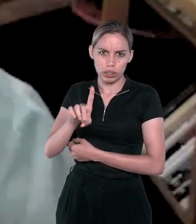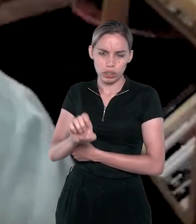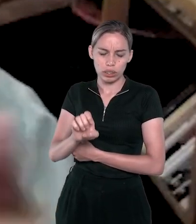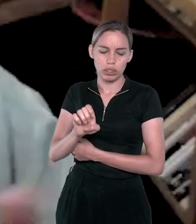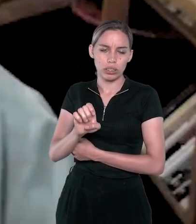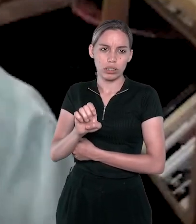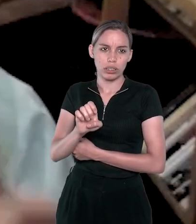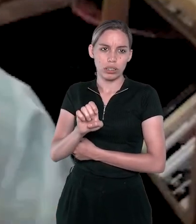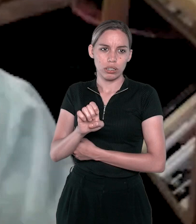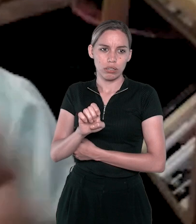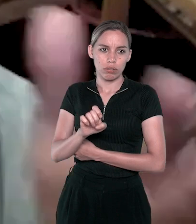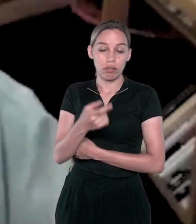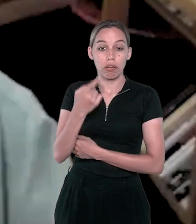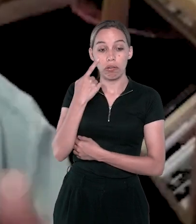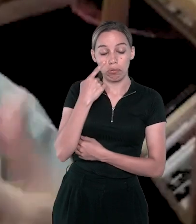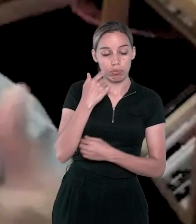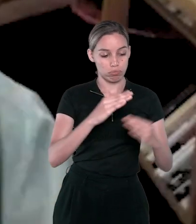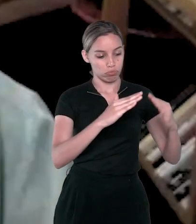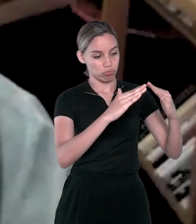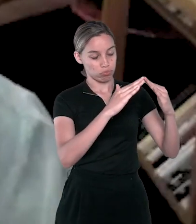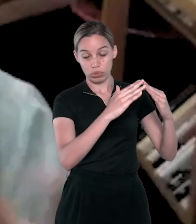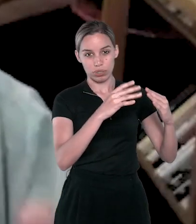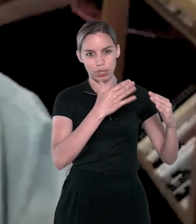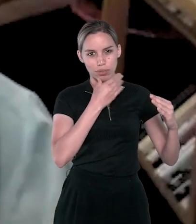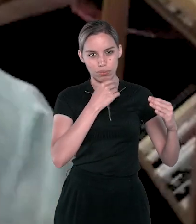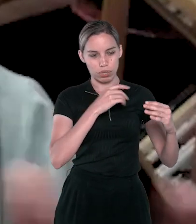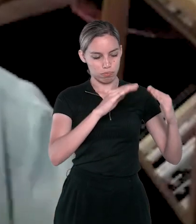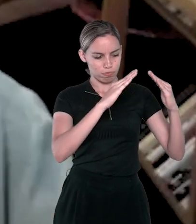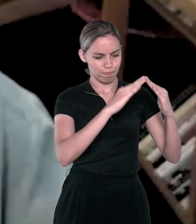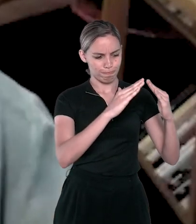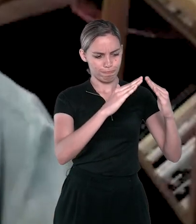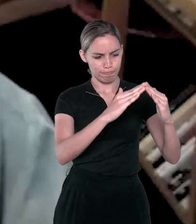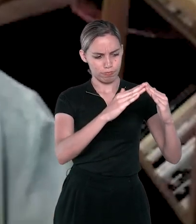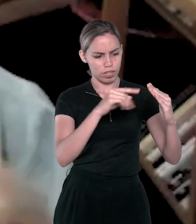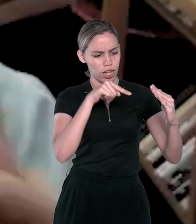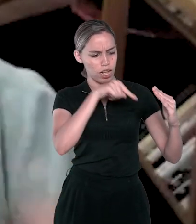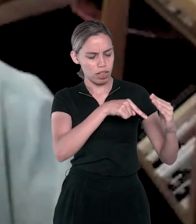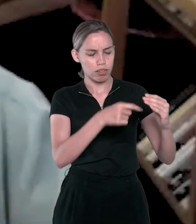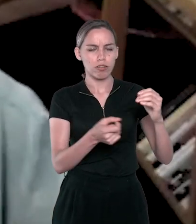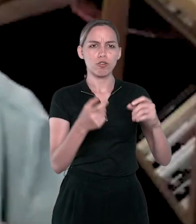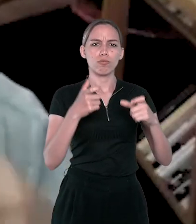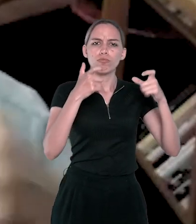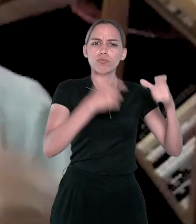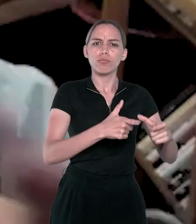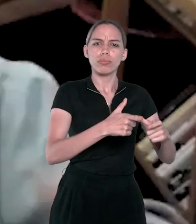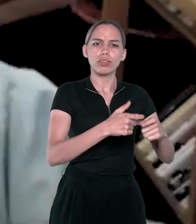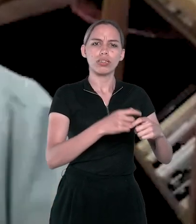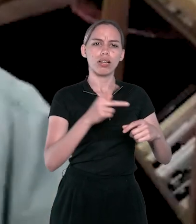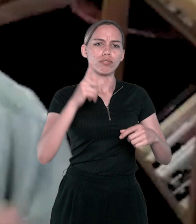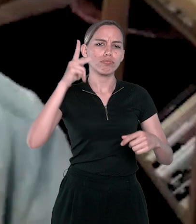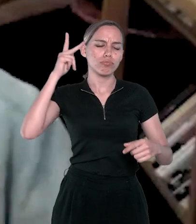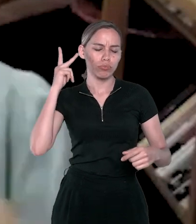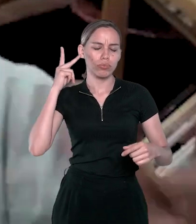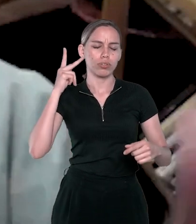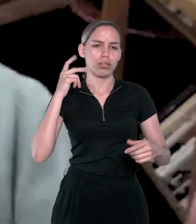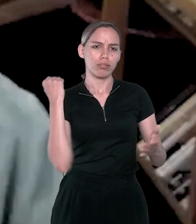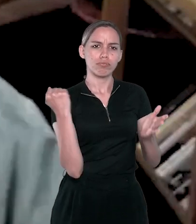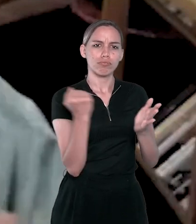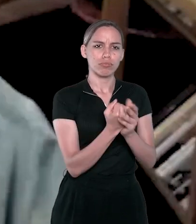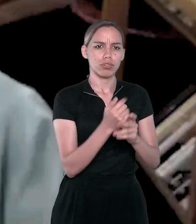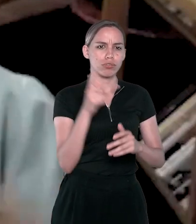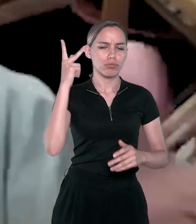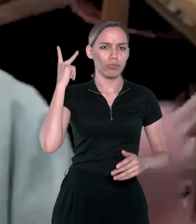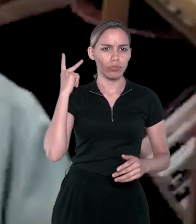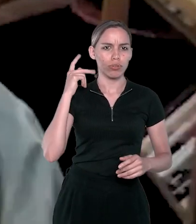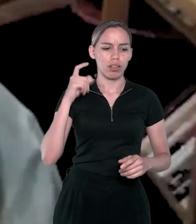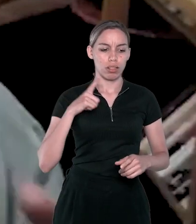na verdade, com a senzala e aquela coisa, foi se transformando num fato meramente histórico, né? E numa chaga em algumas